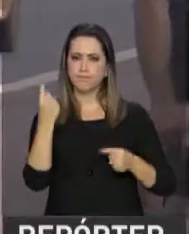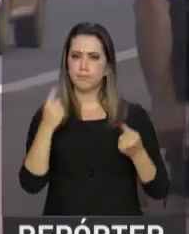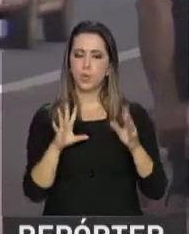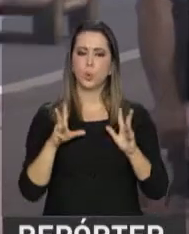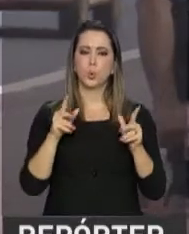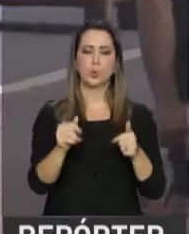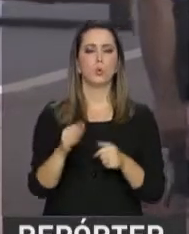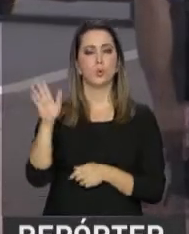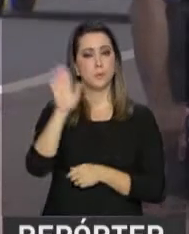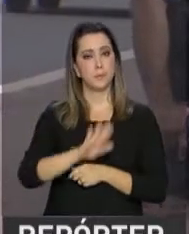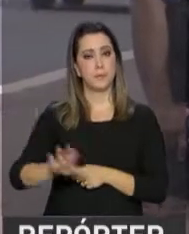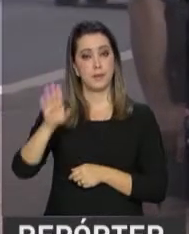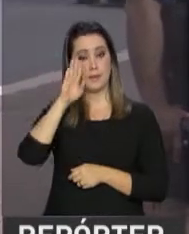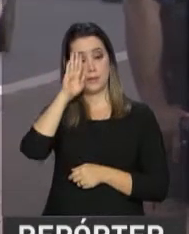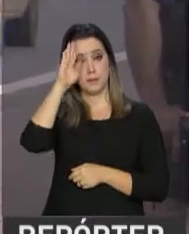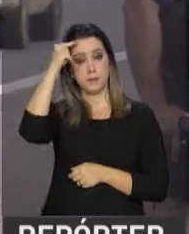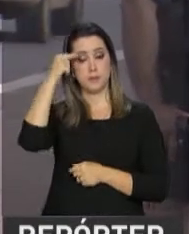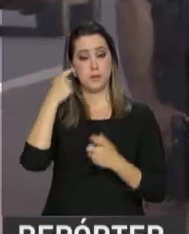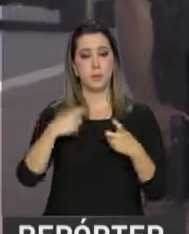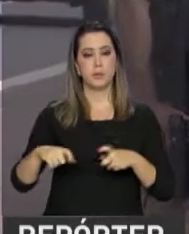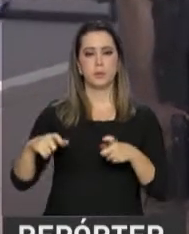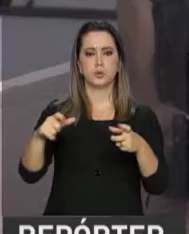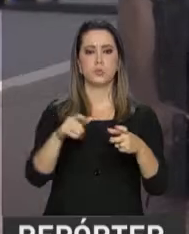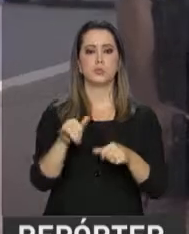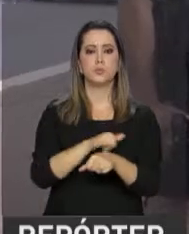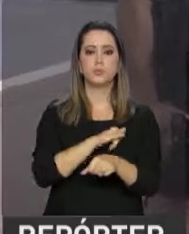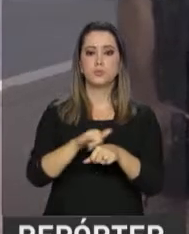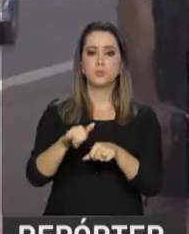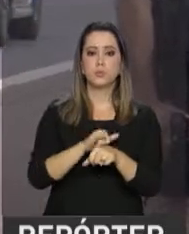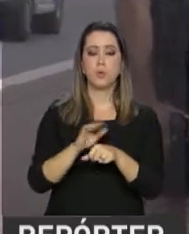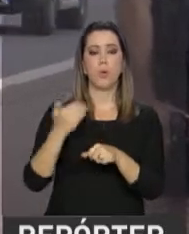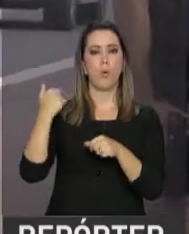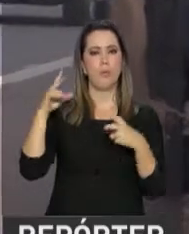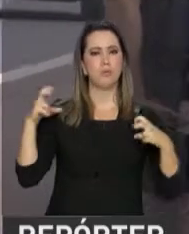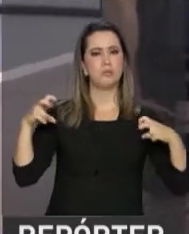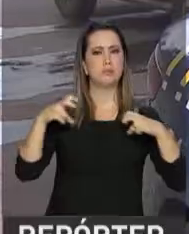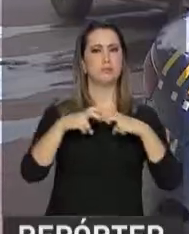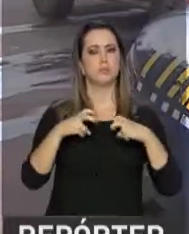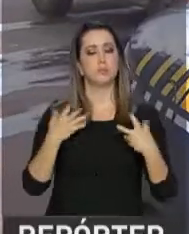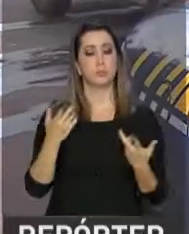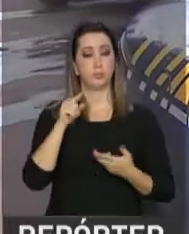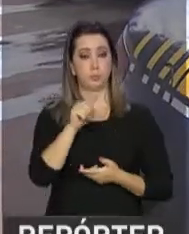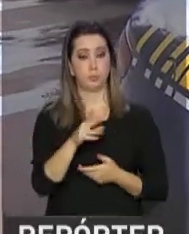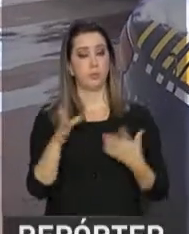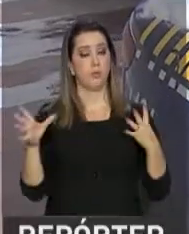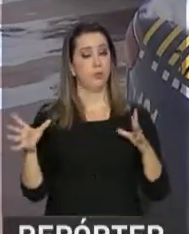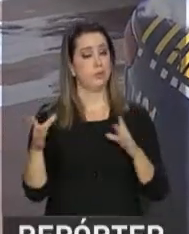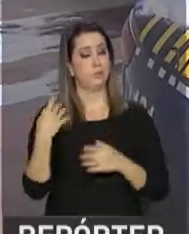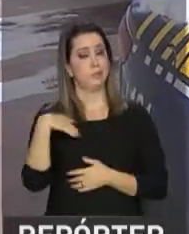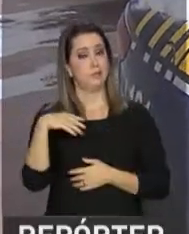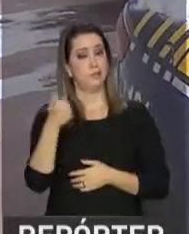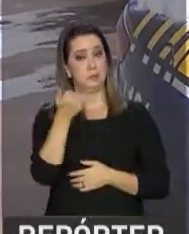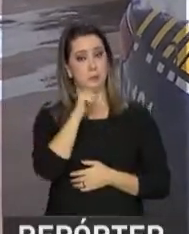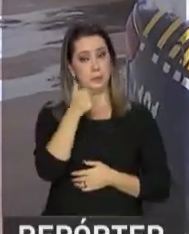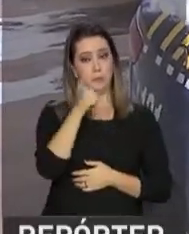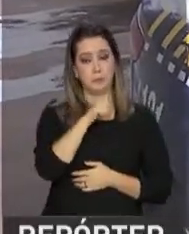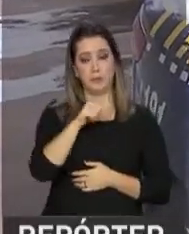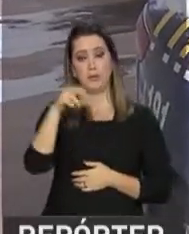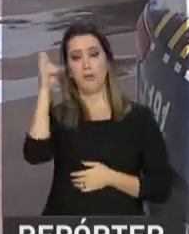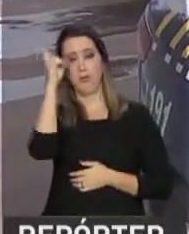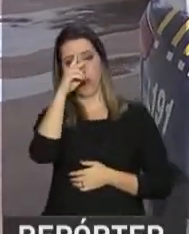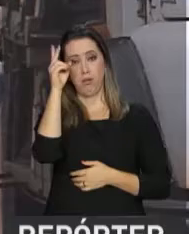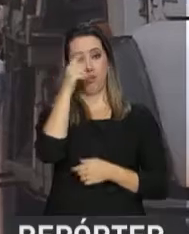todo o país, principalmente em pontos estratégicos com maior incidência de acidentes. A mistura de álcool e drogas é um dos focos